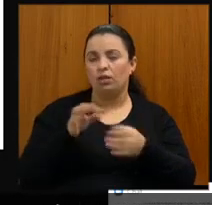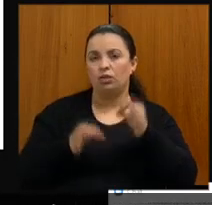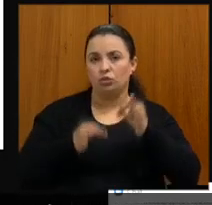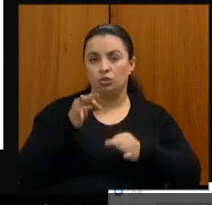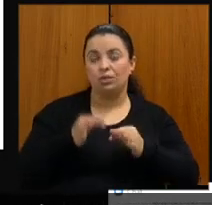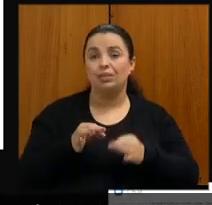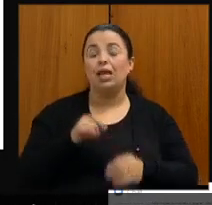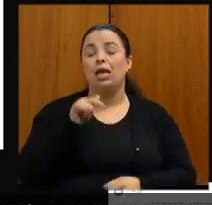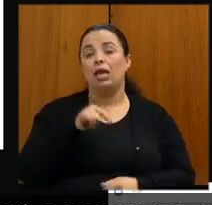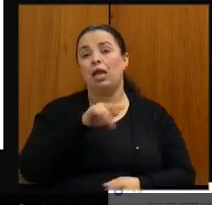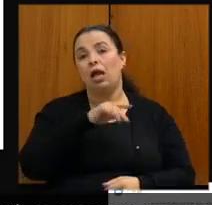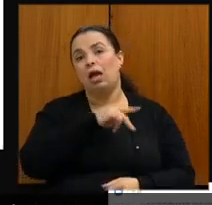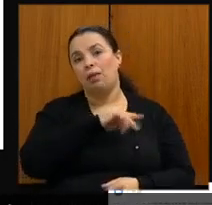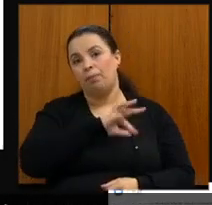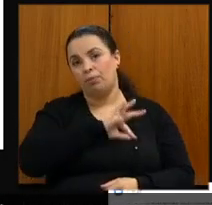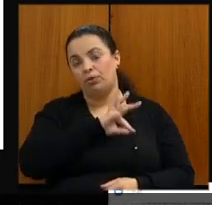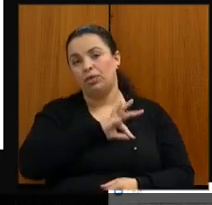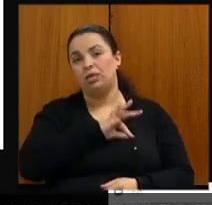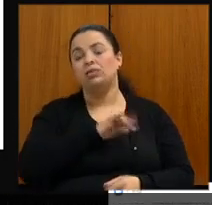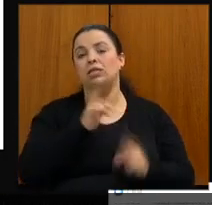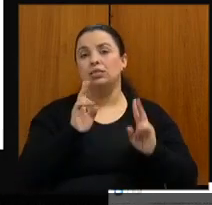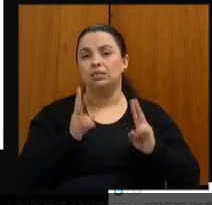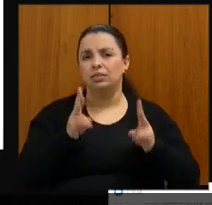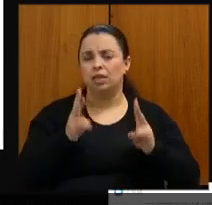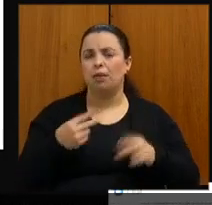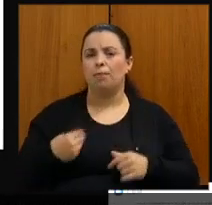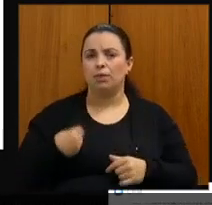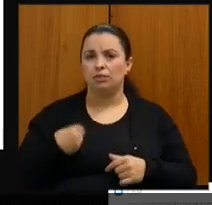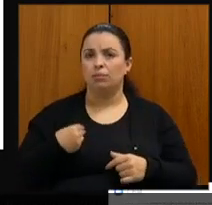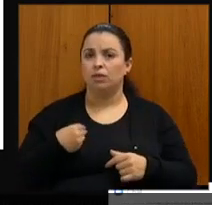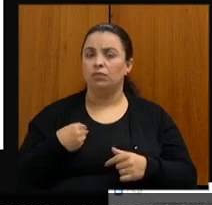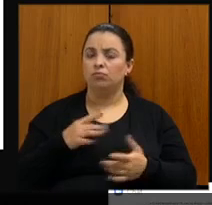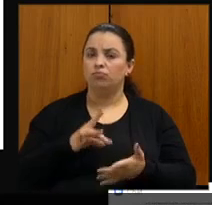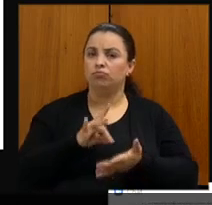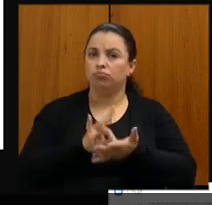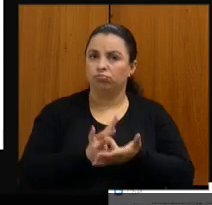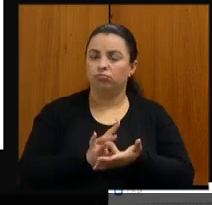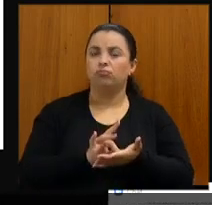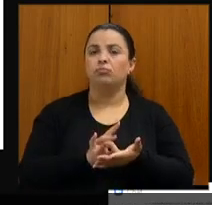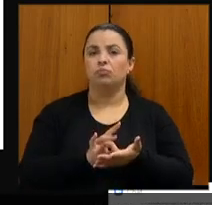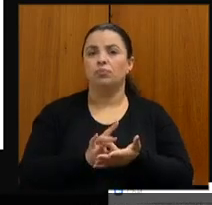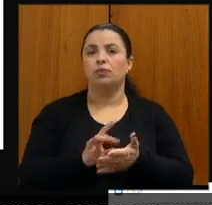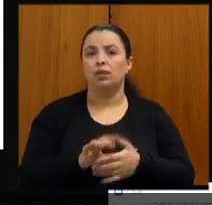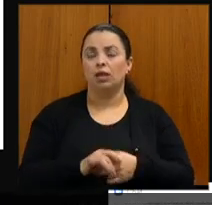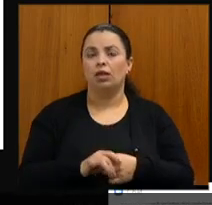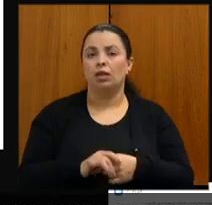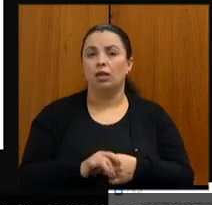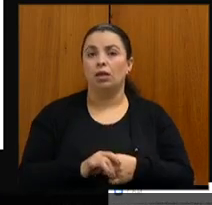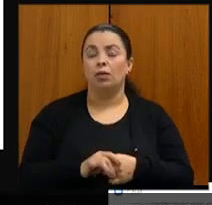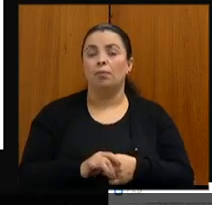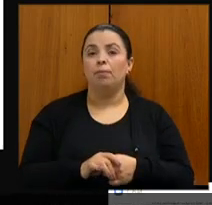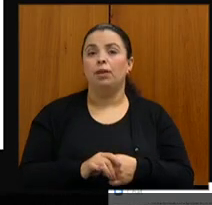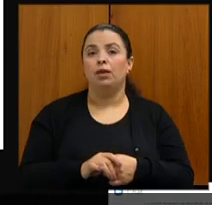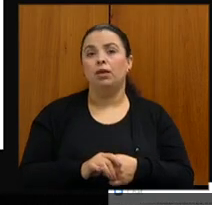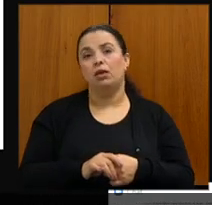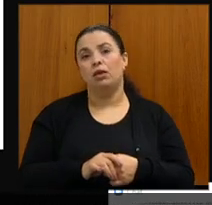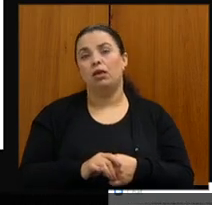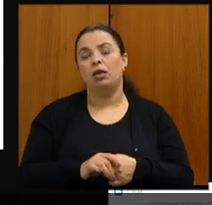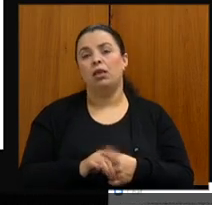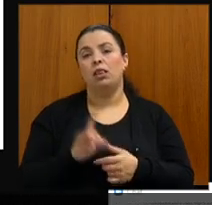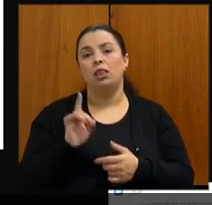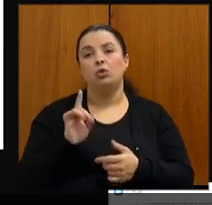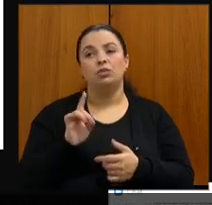efetiva de realizar o comprimento quando todas as outras condições estão atendidas para que não seja nenhuma